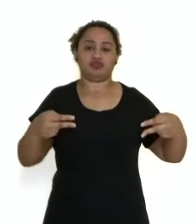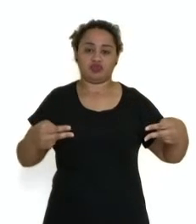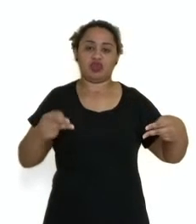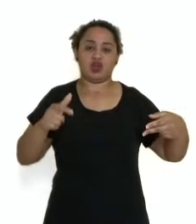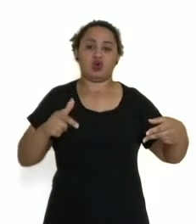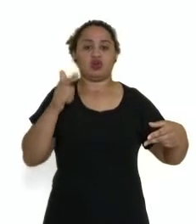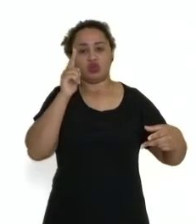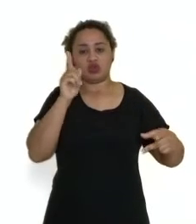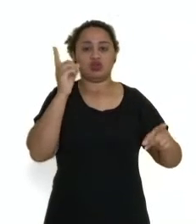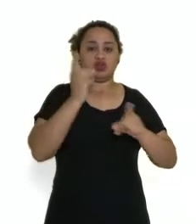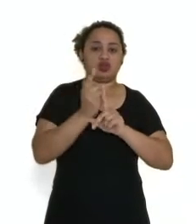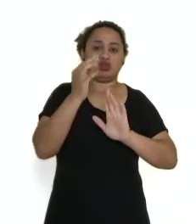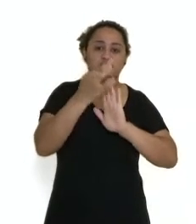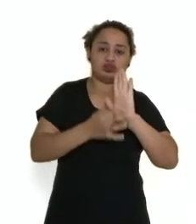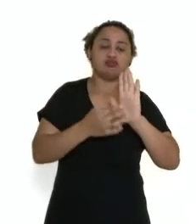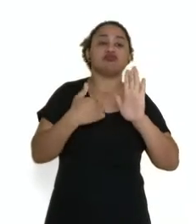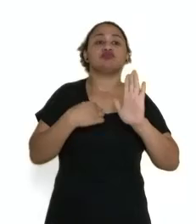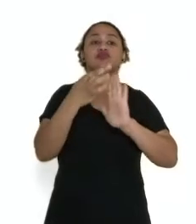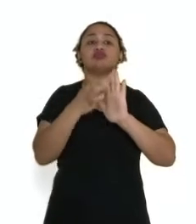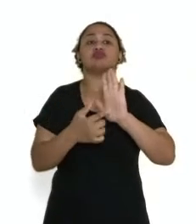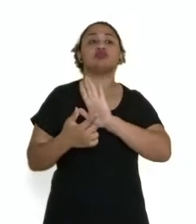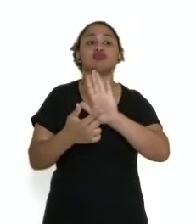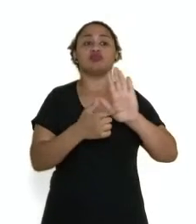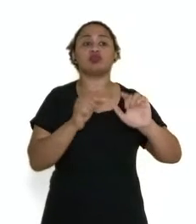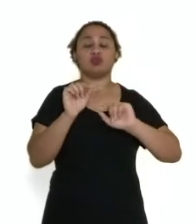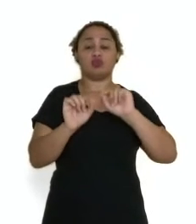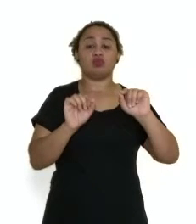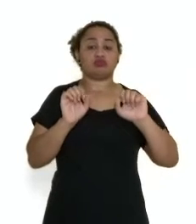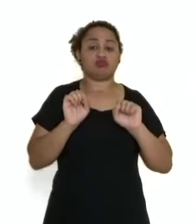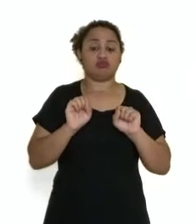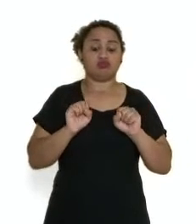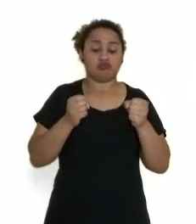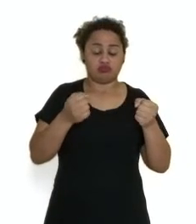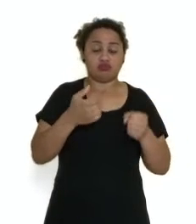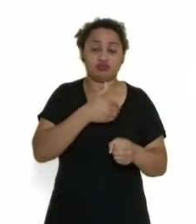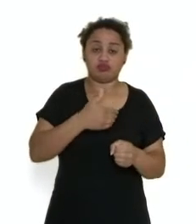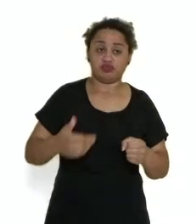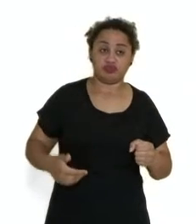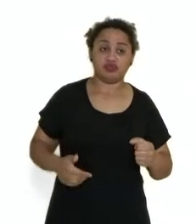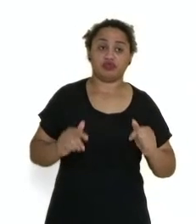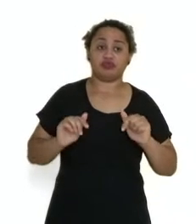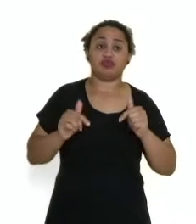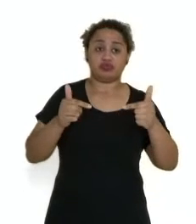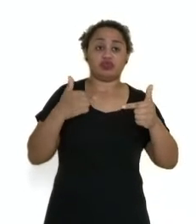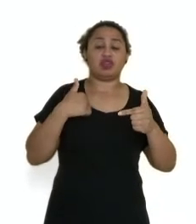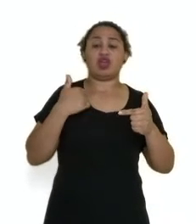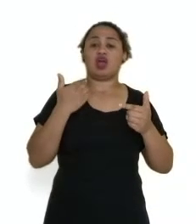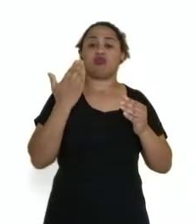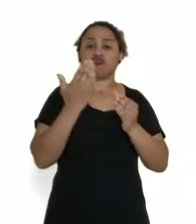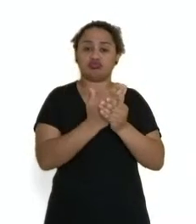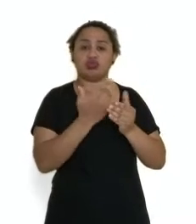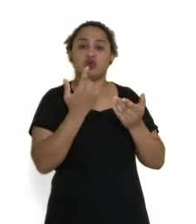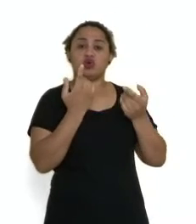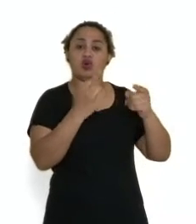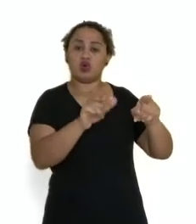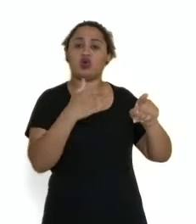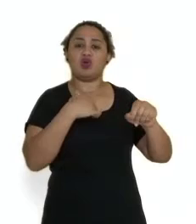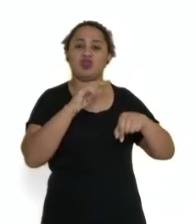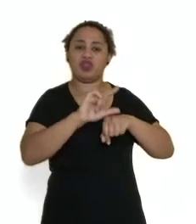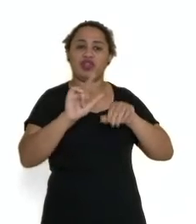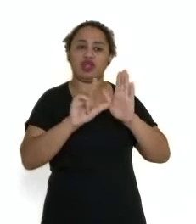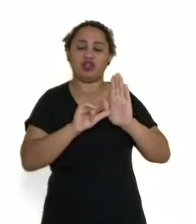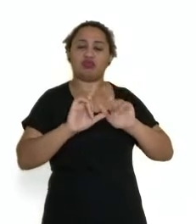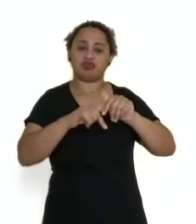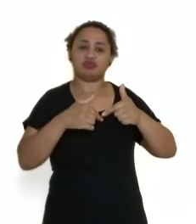Brasil e o texto diz Defensor Público abre ação contra programas entre negros então a